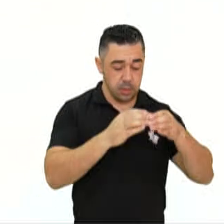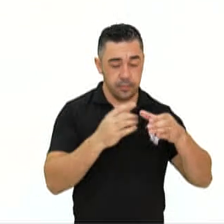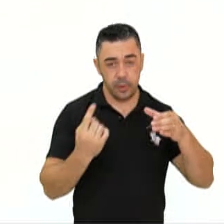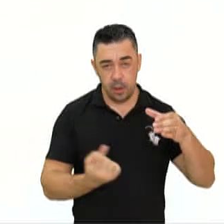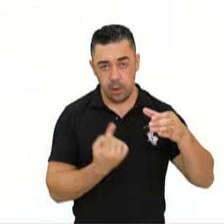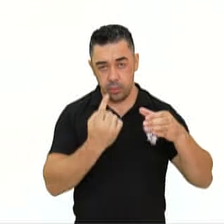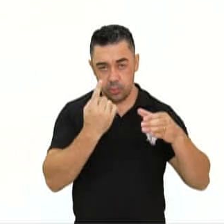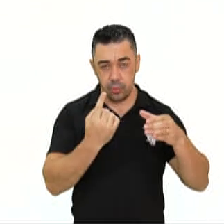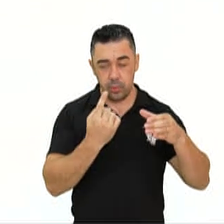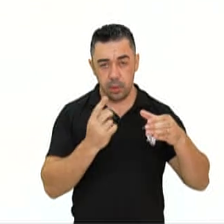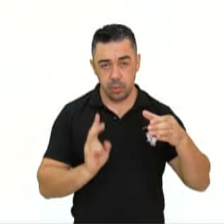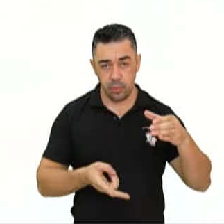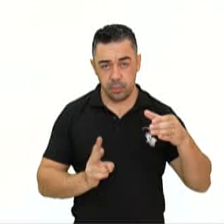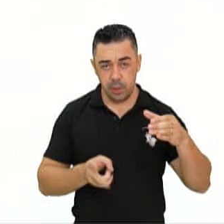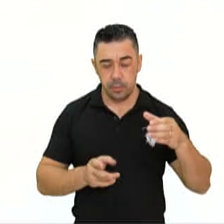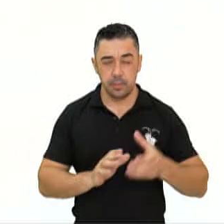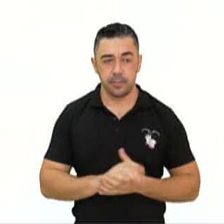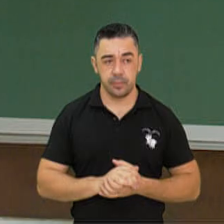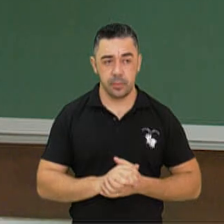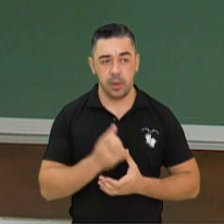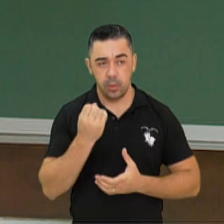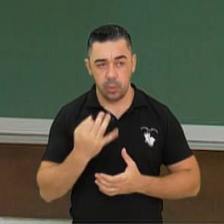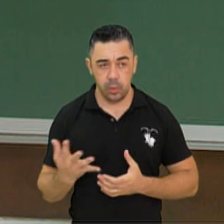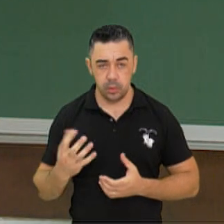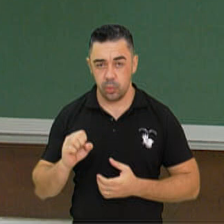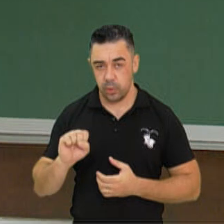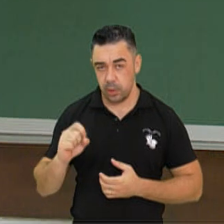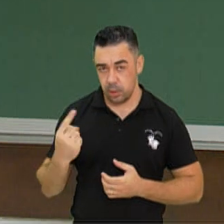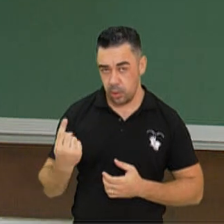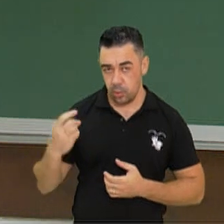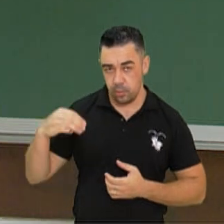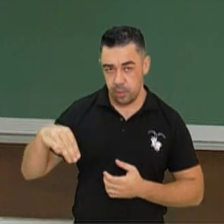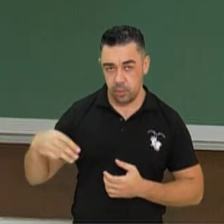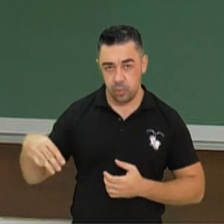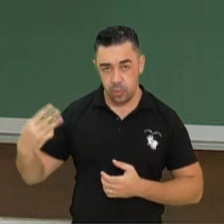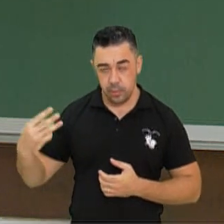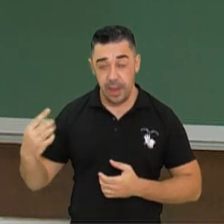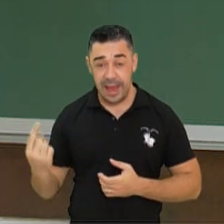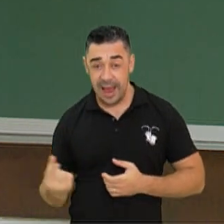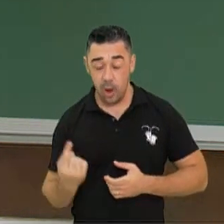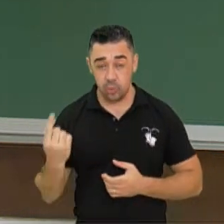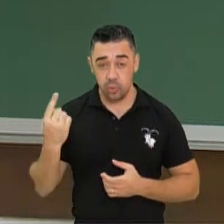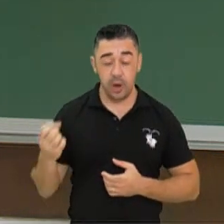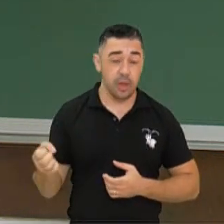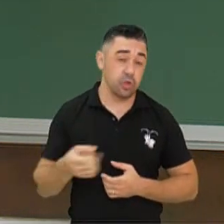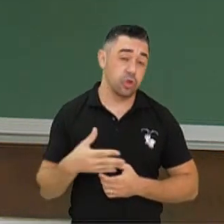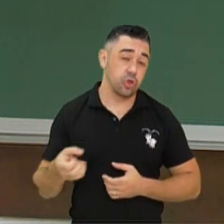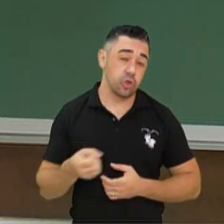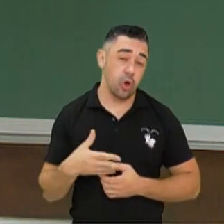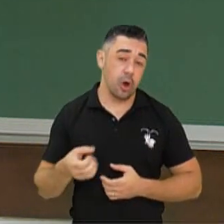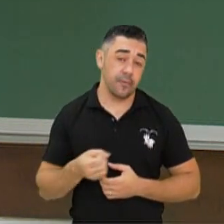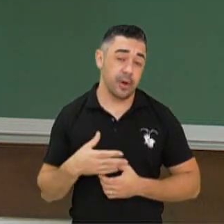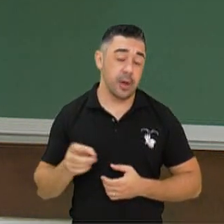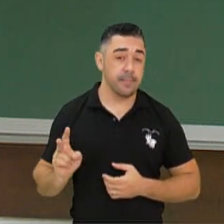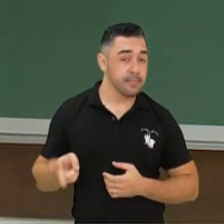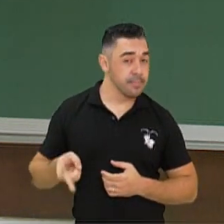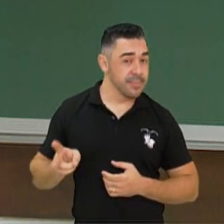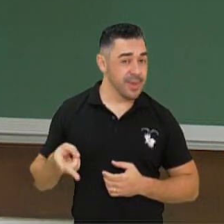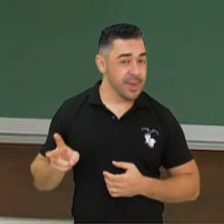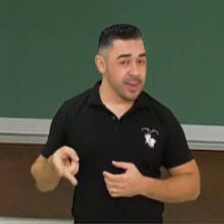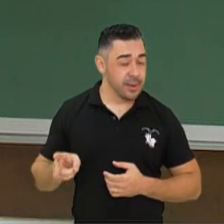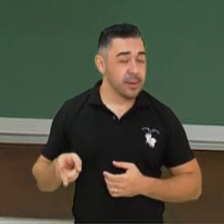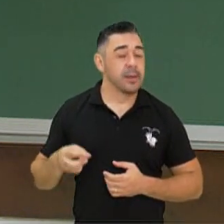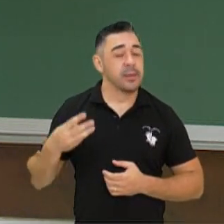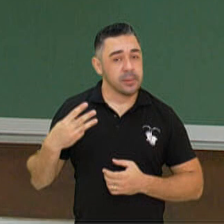altura da atual. Então, quer dizer que o volume será de 81 metros cúbicos e a altura da nova cisterna será também